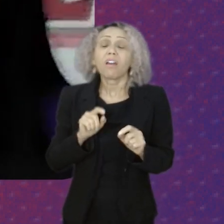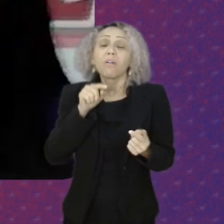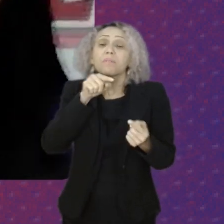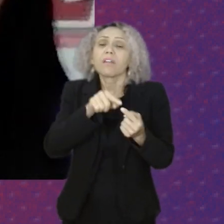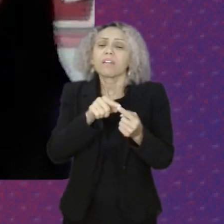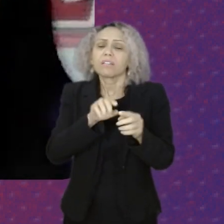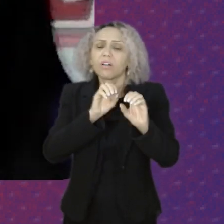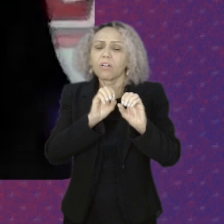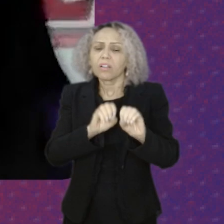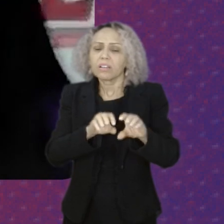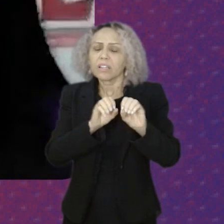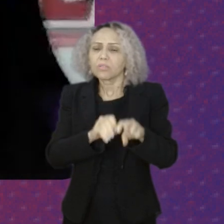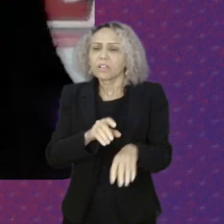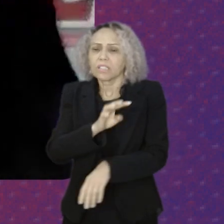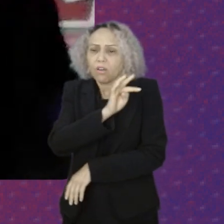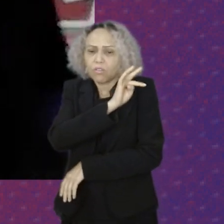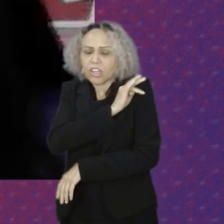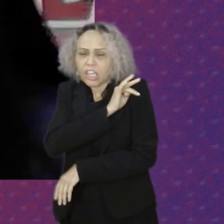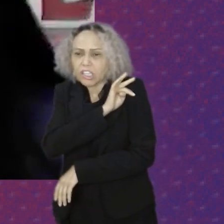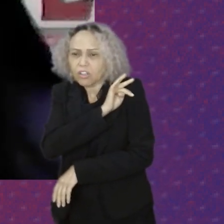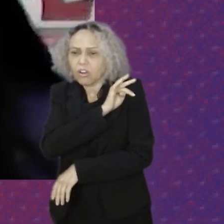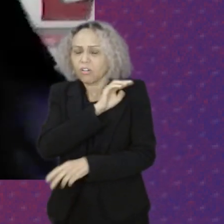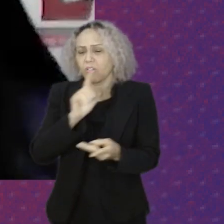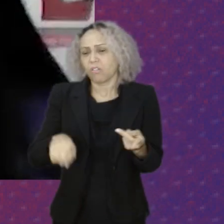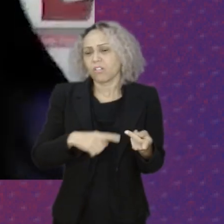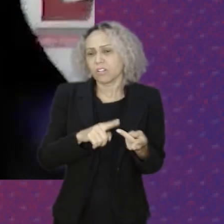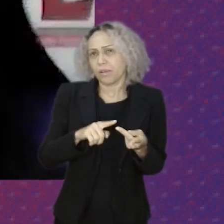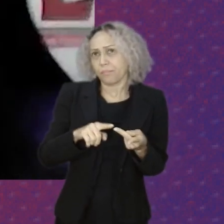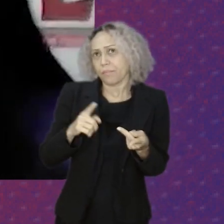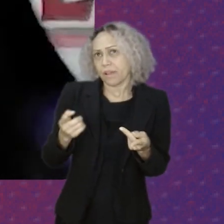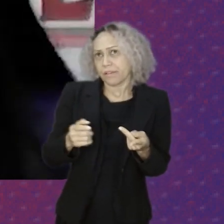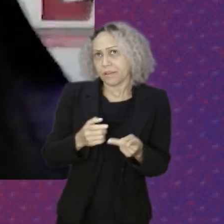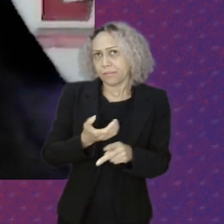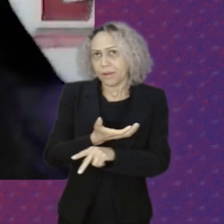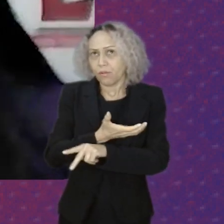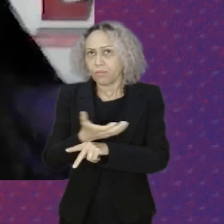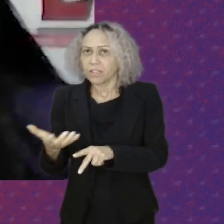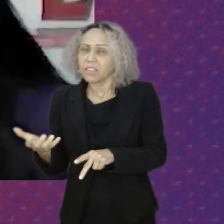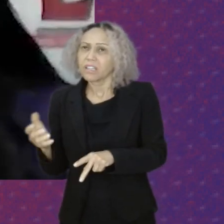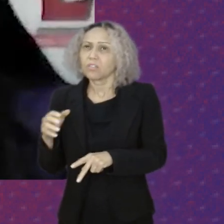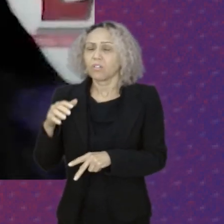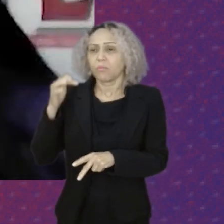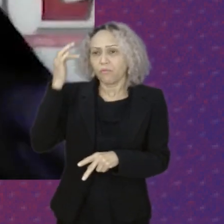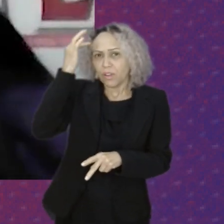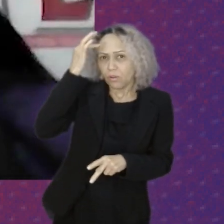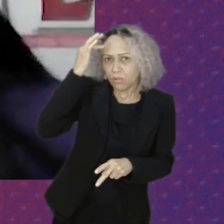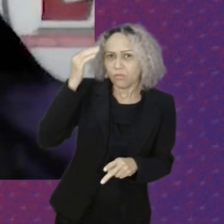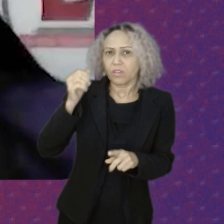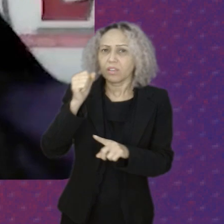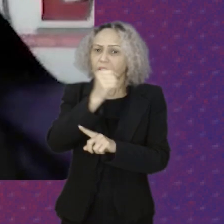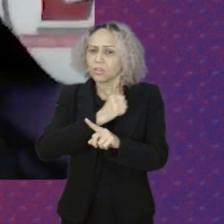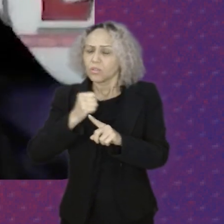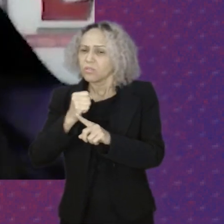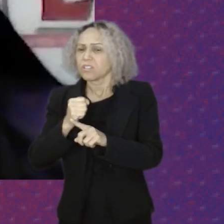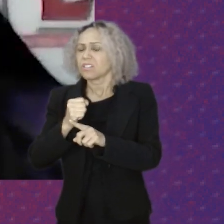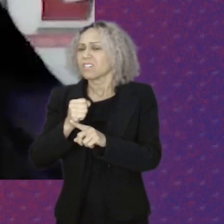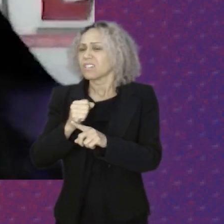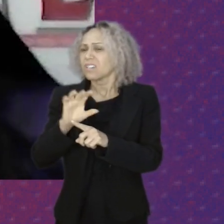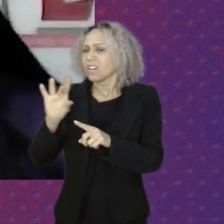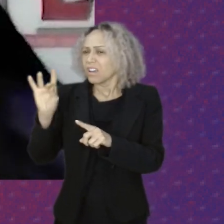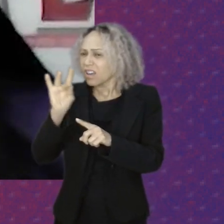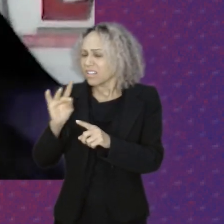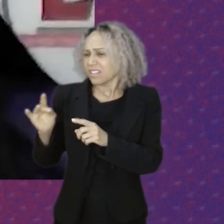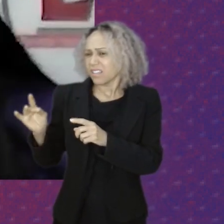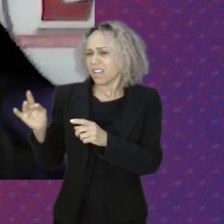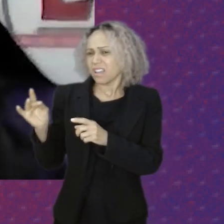disciplinas importantíssimas, né, como filosofia, sociologia, as ciências humanas, naturais, que